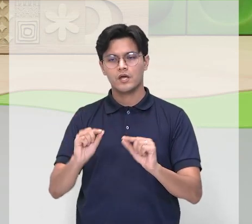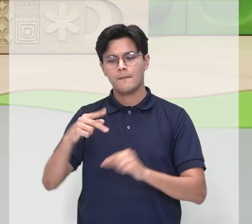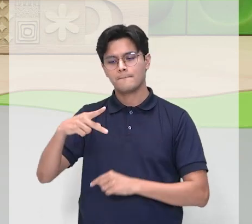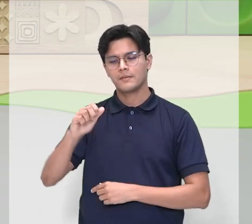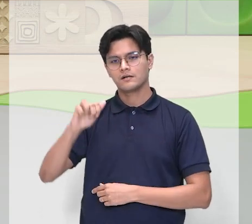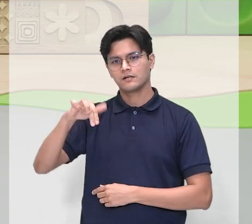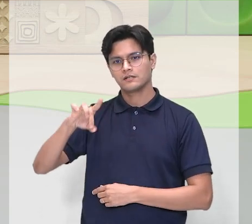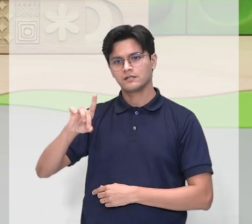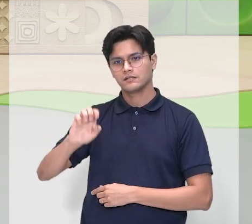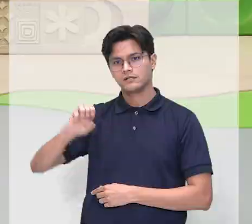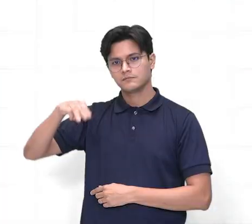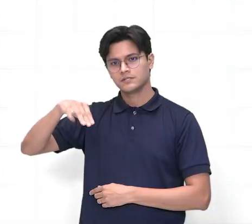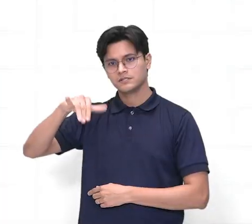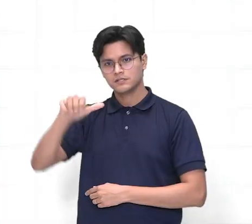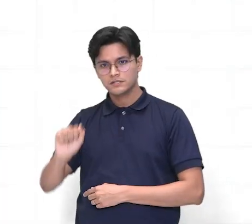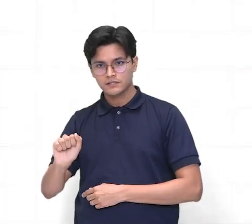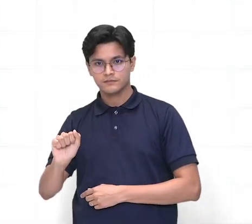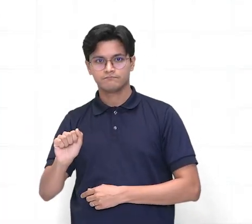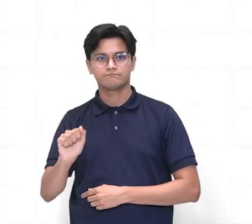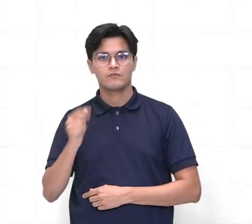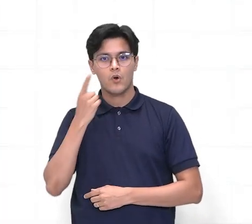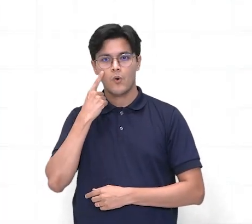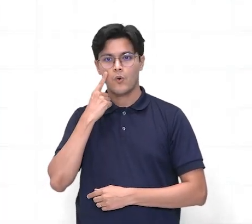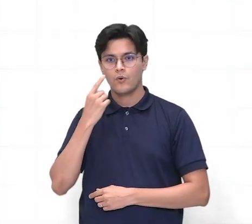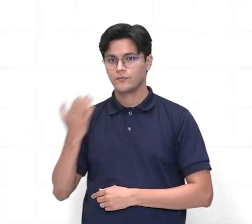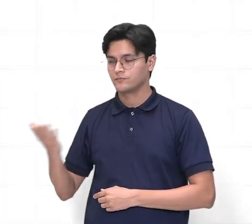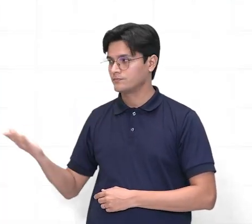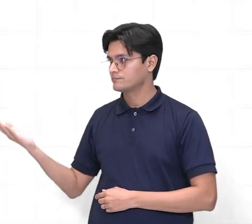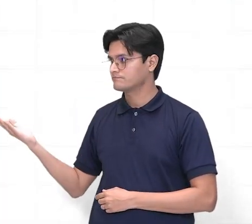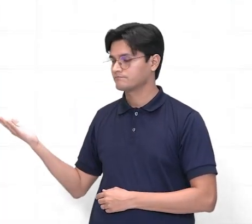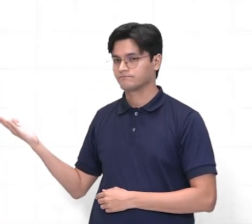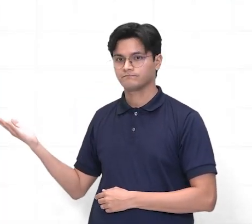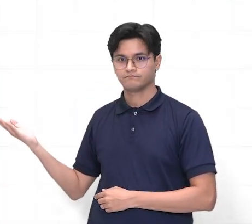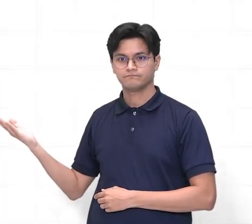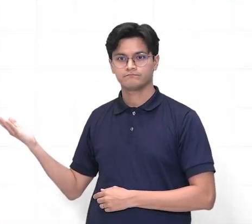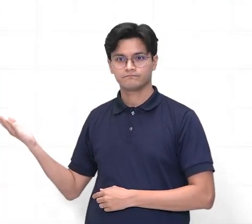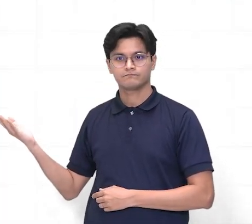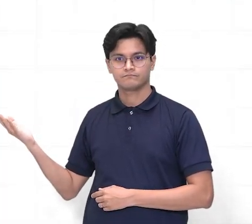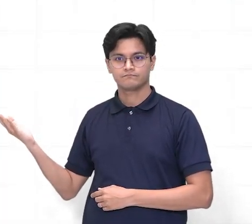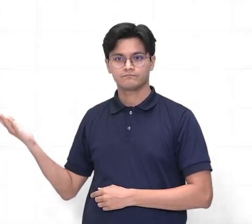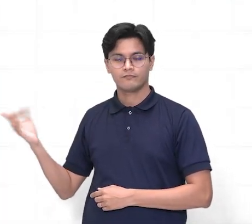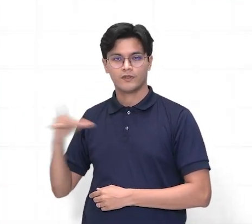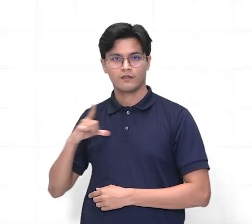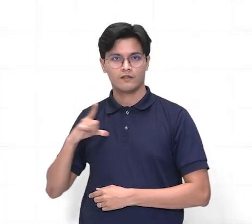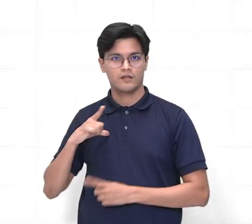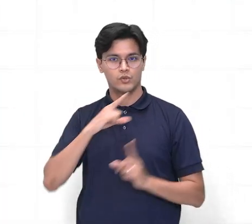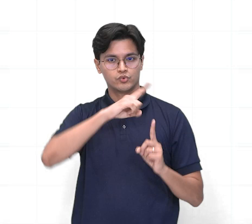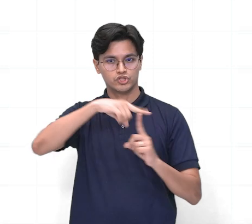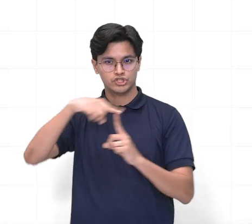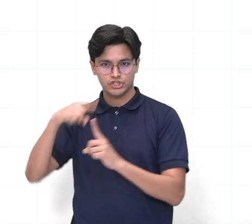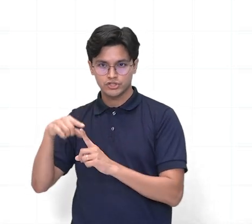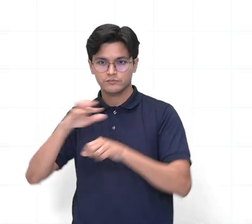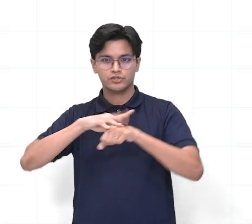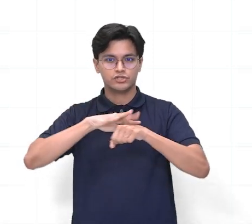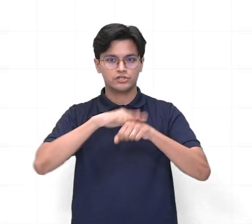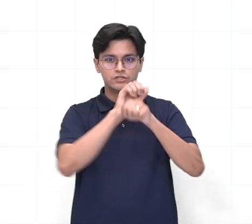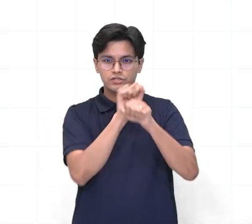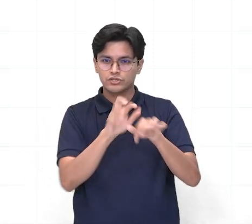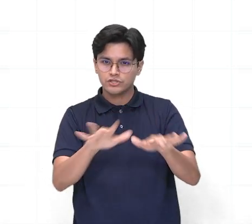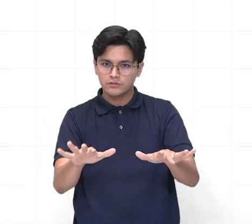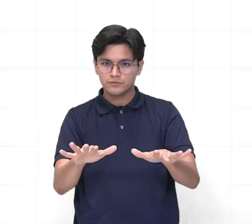pandemia. Então, vamos observar aí a distribuição da ocorrência de doenças.